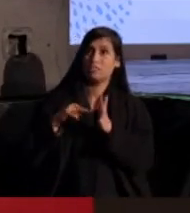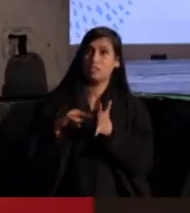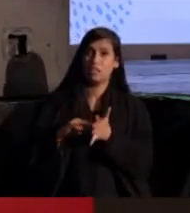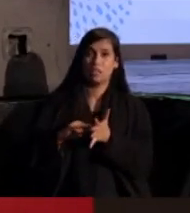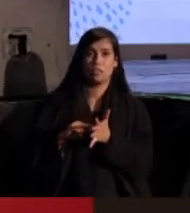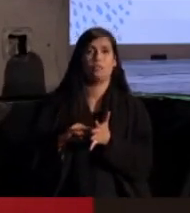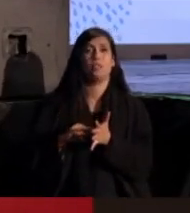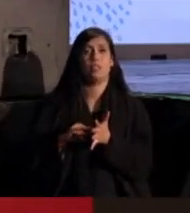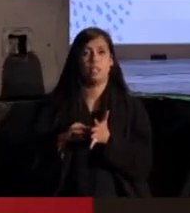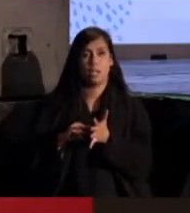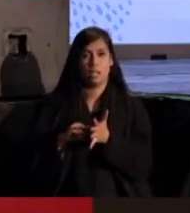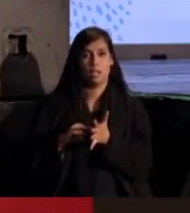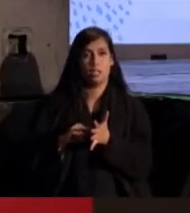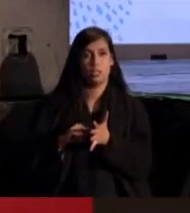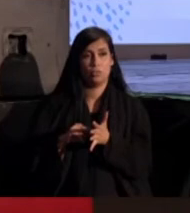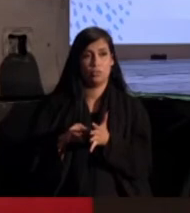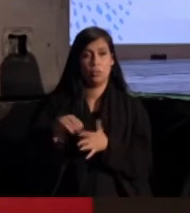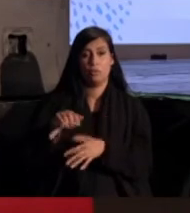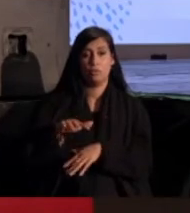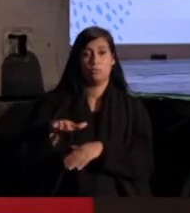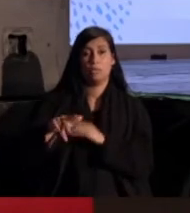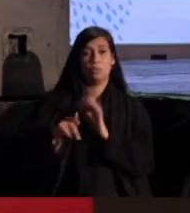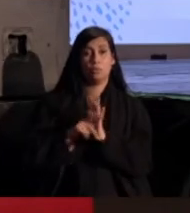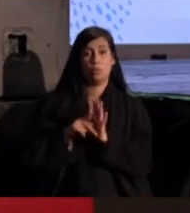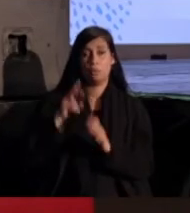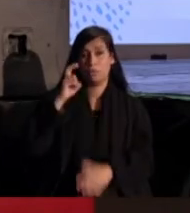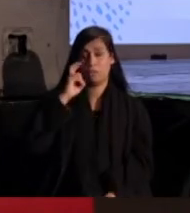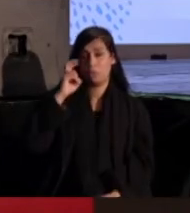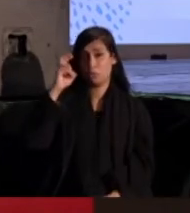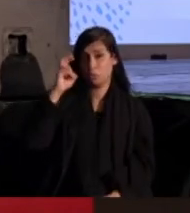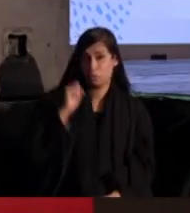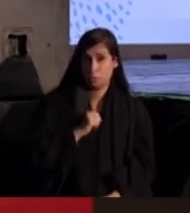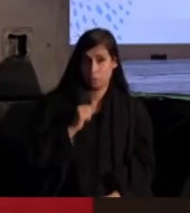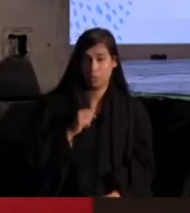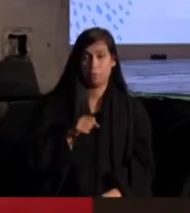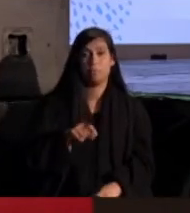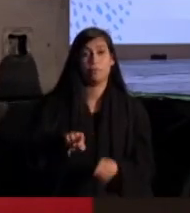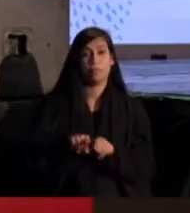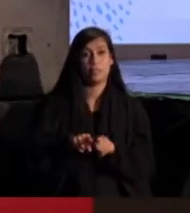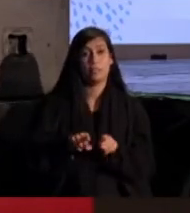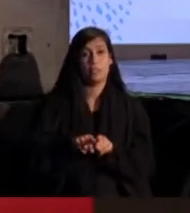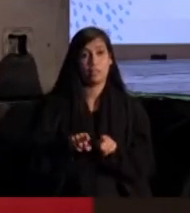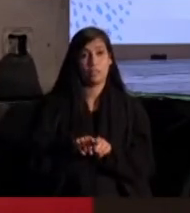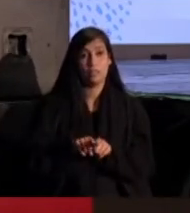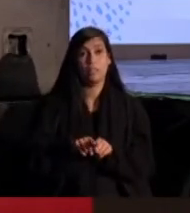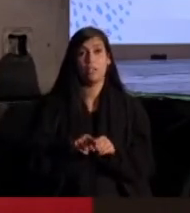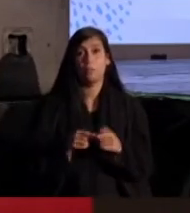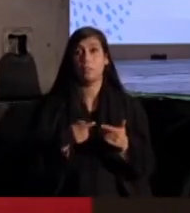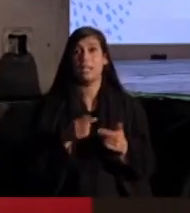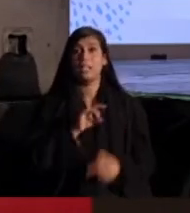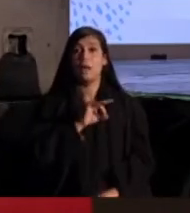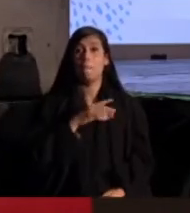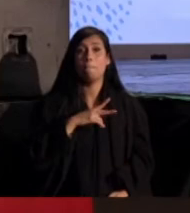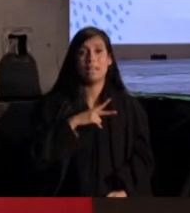ao campo do psiquismo e da cultura, ao mundo da subjetividade e da subjetivação da vida